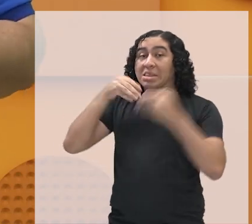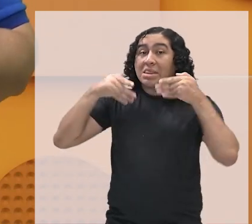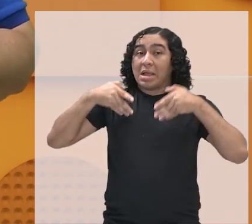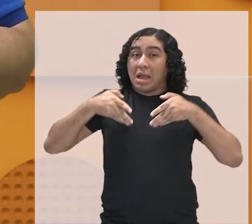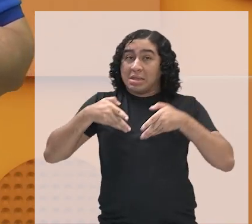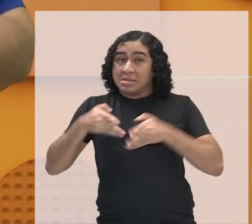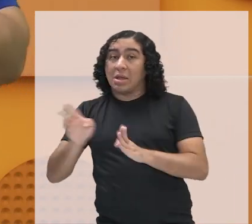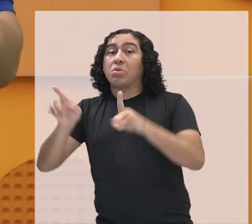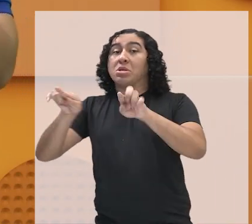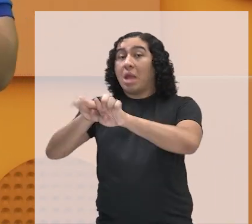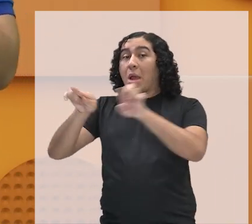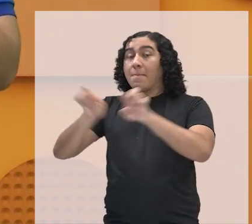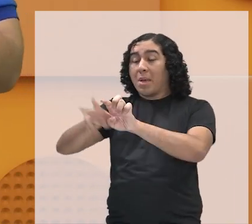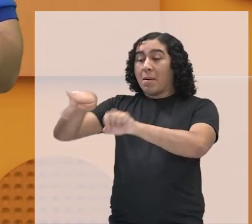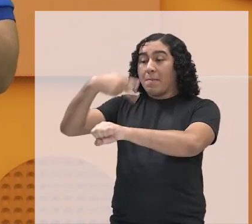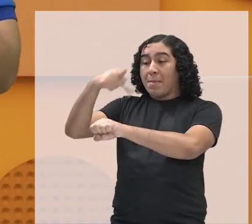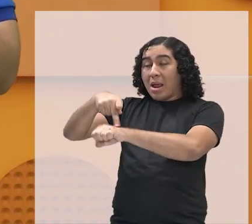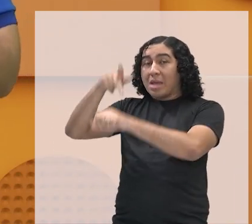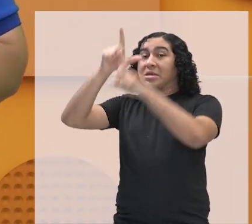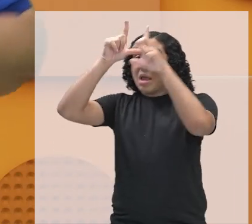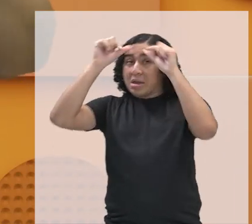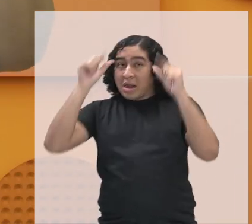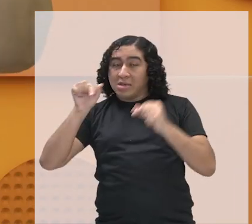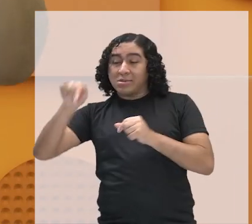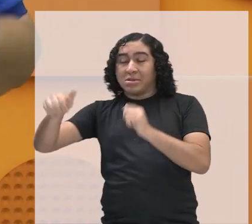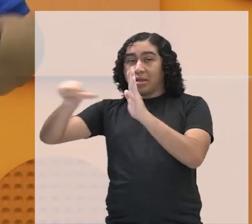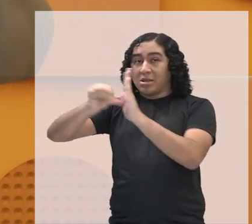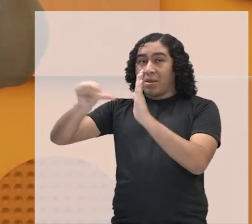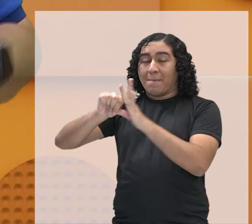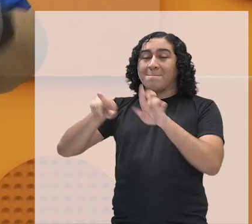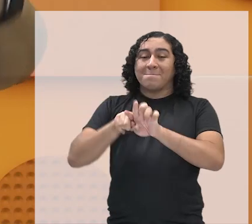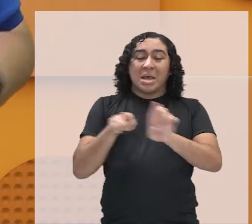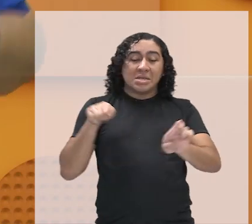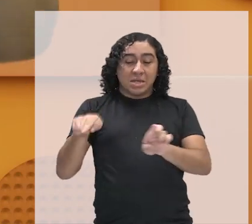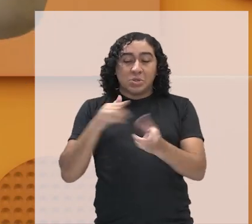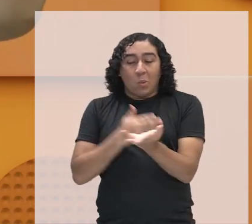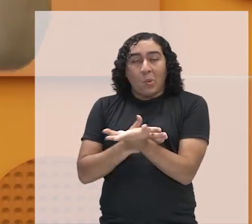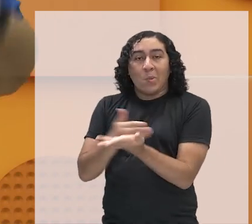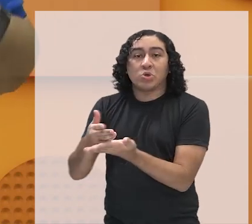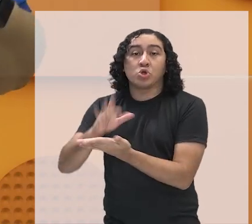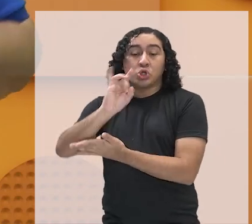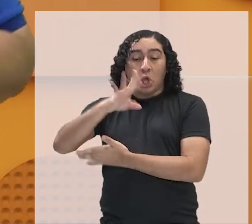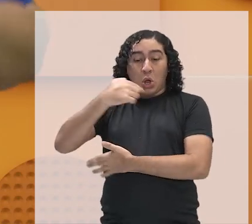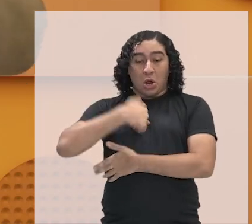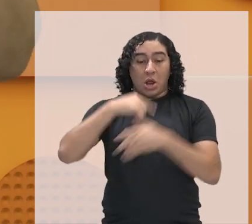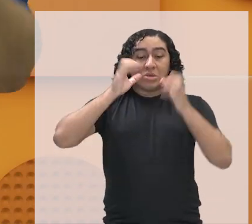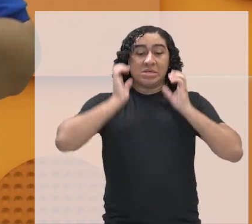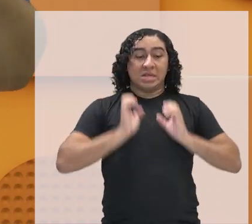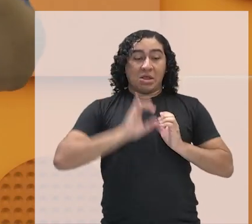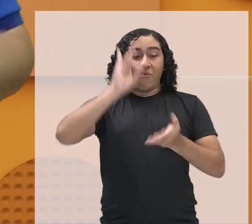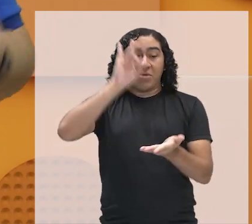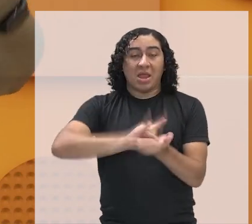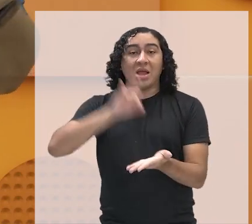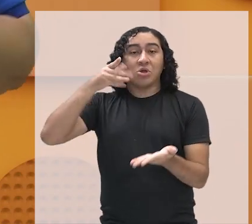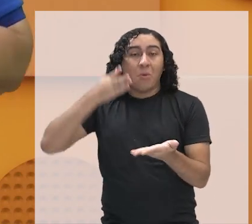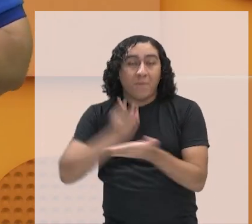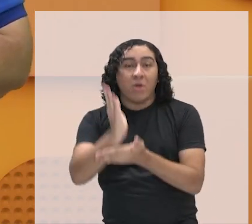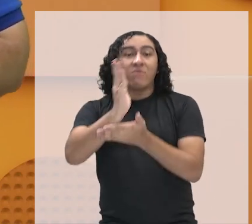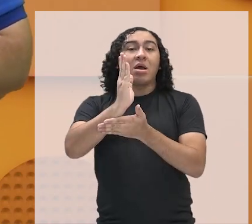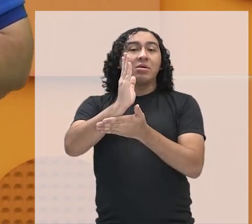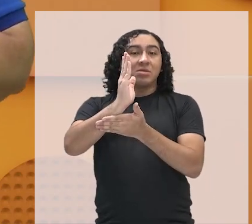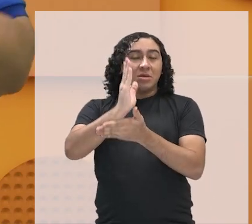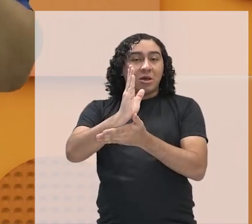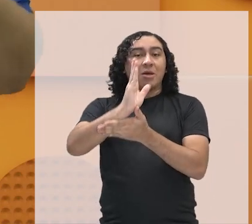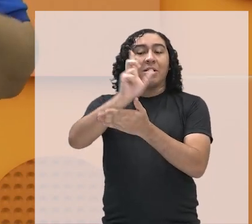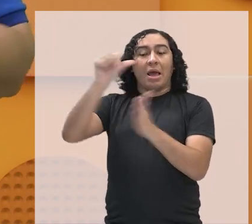vai mudar. Mas aqui, nesse início, só posso ser, então, de Atenas se tiver pai e mãe. É aquela